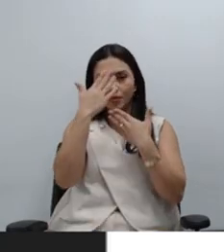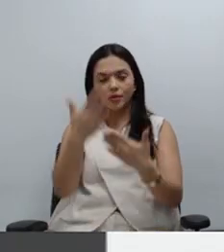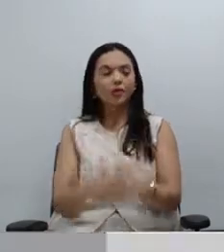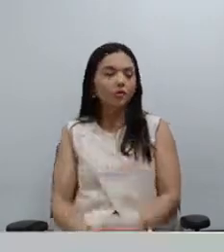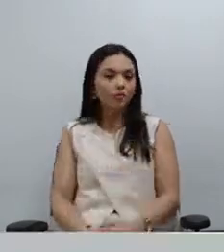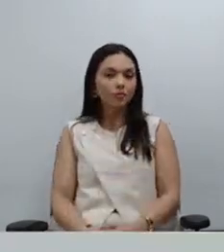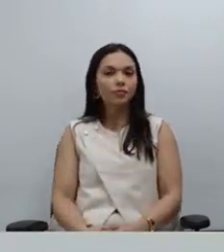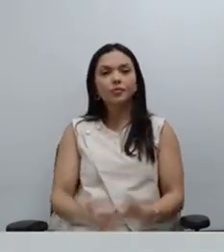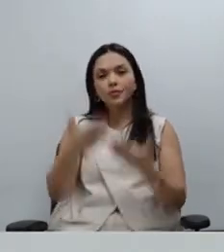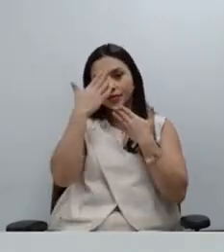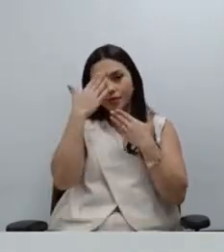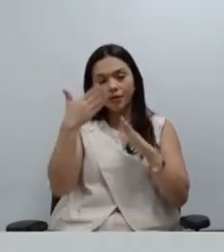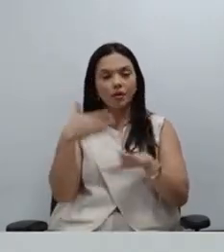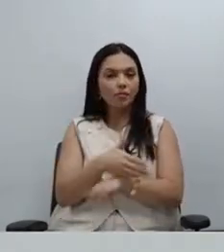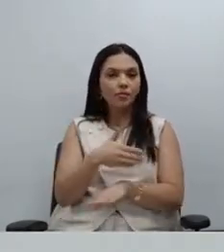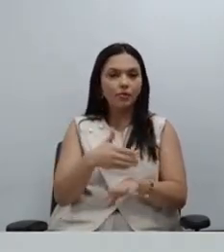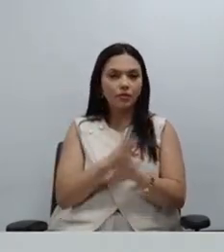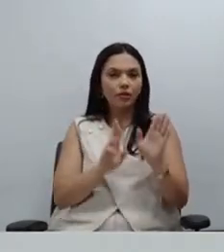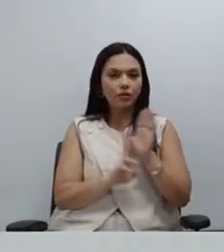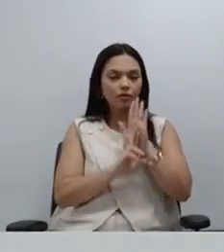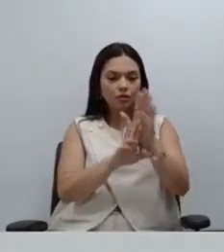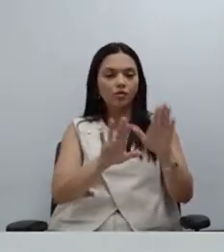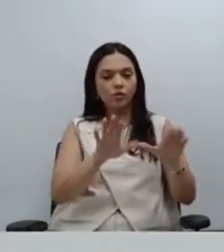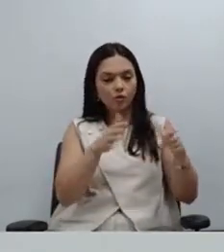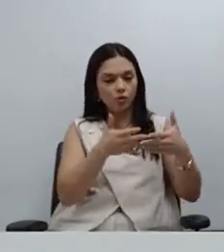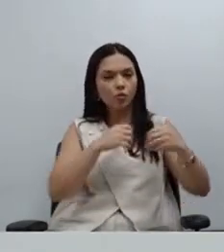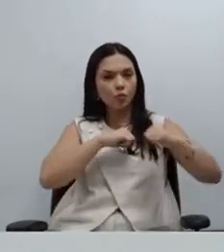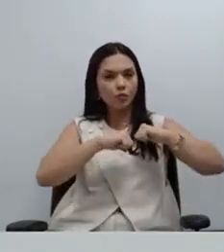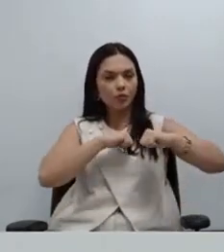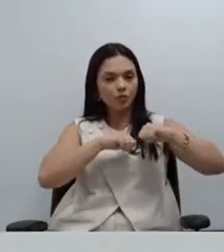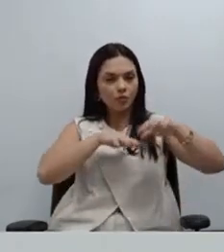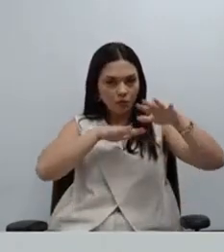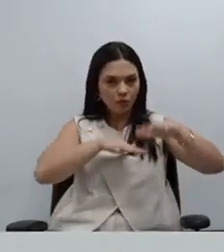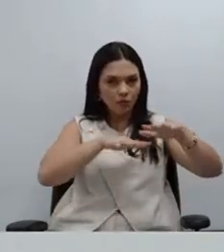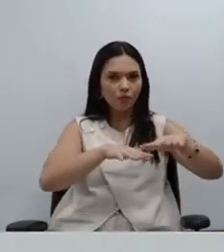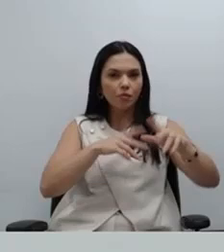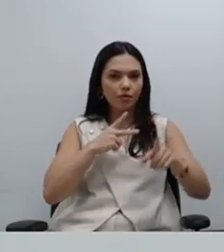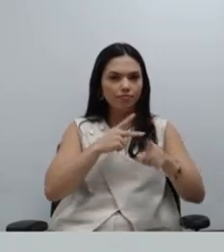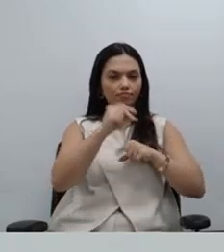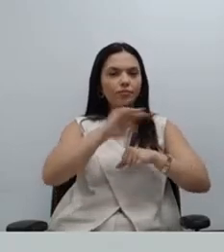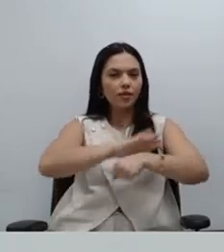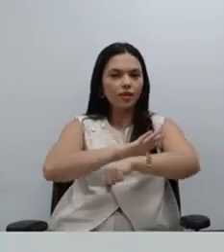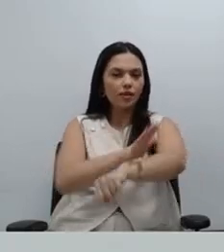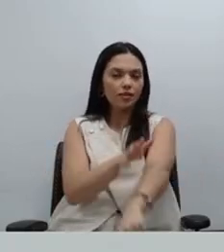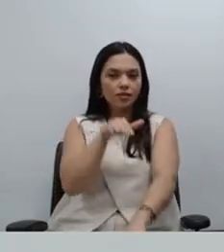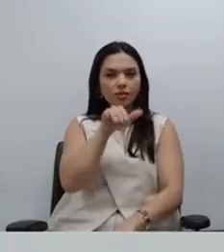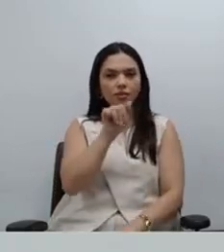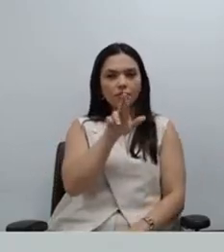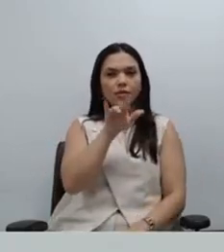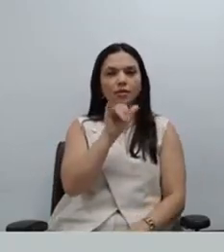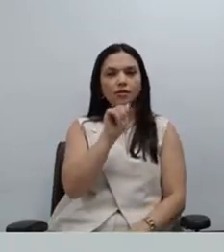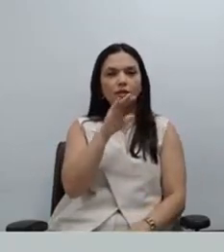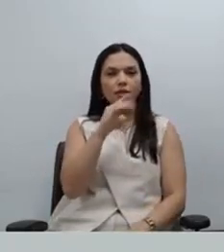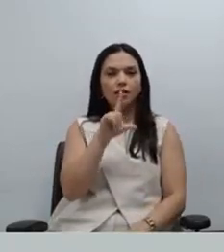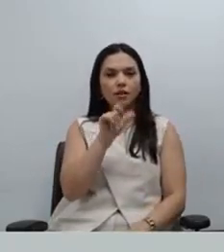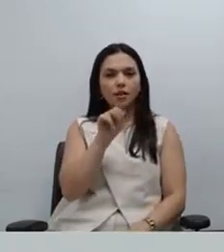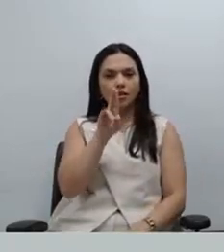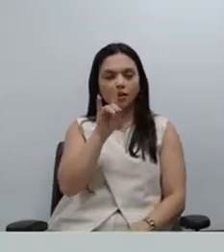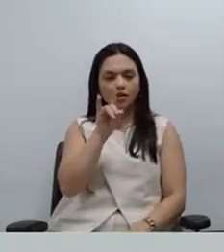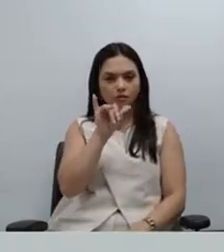Agradeço a participação da representante do coletivo antirracista da Defensoria Pública do Estado de São Paulo, Maria Cláudia Nascimento Silva, sempre